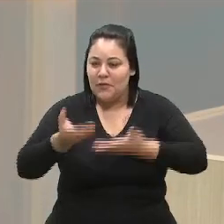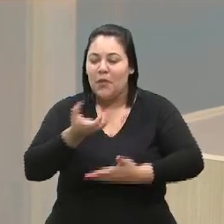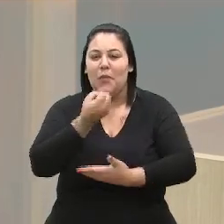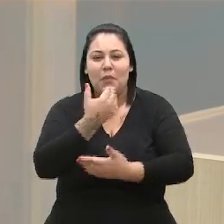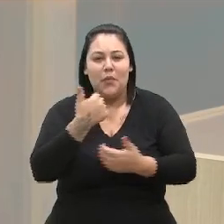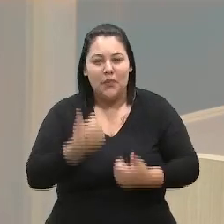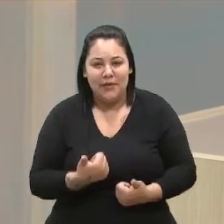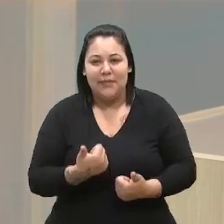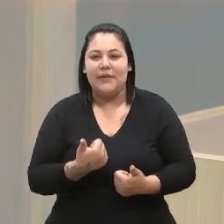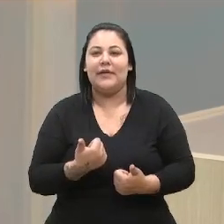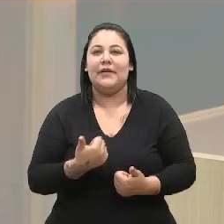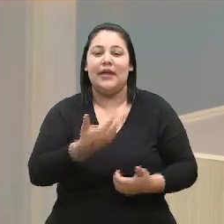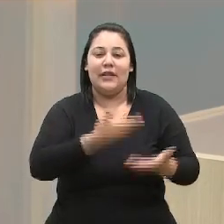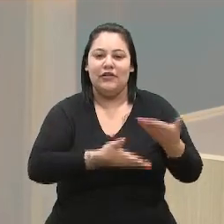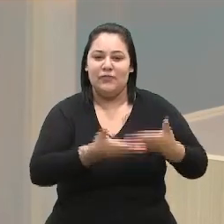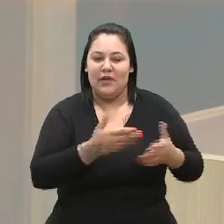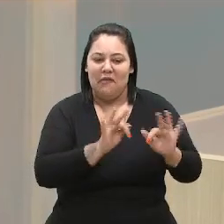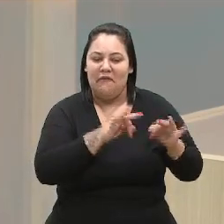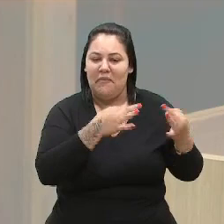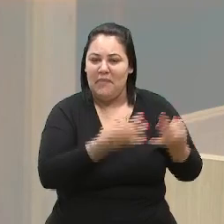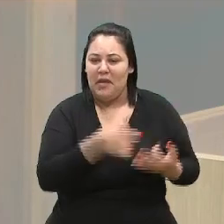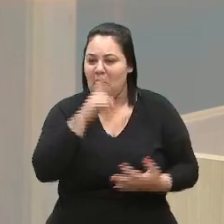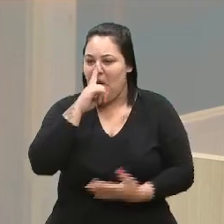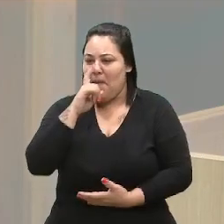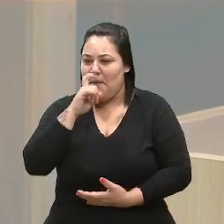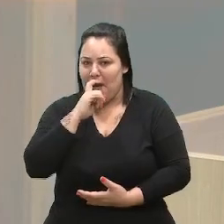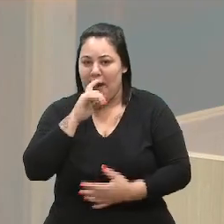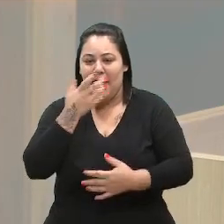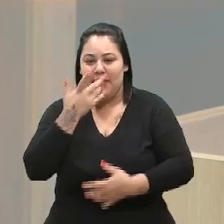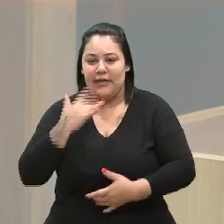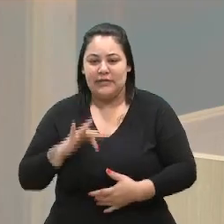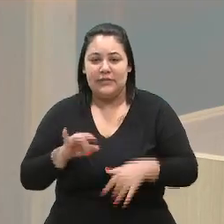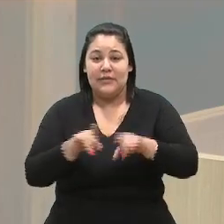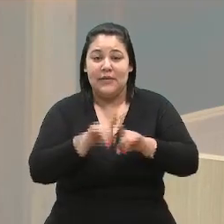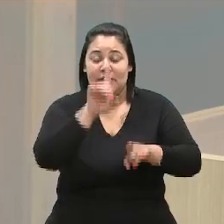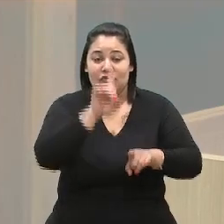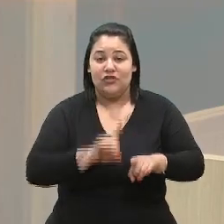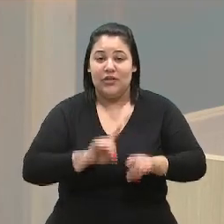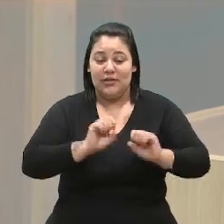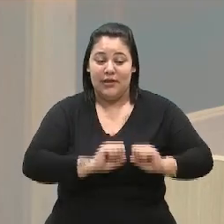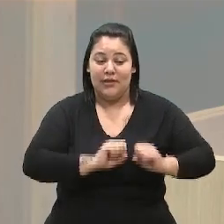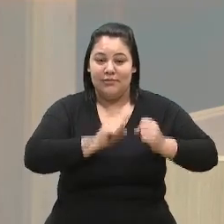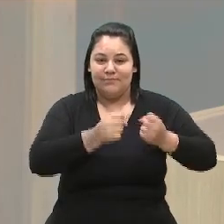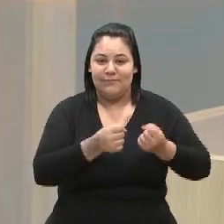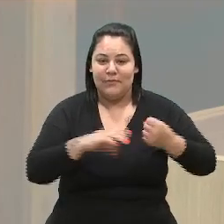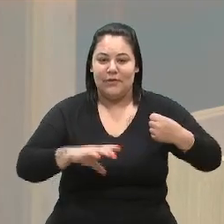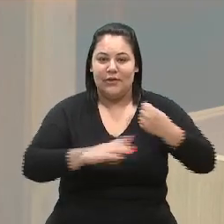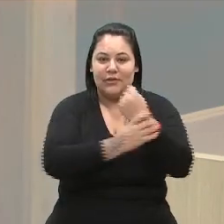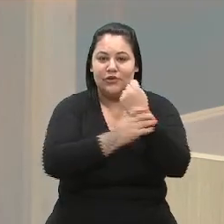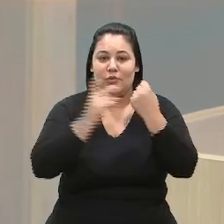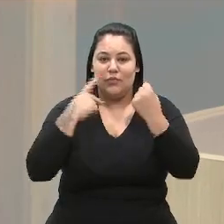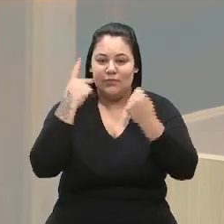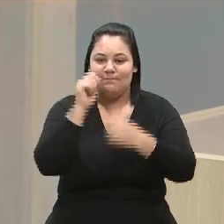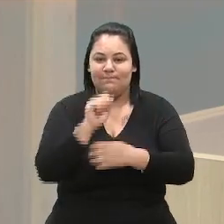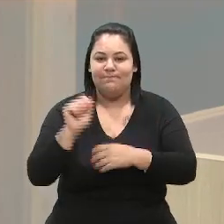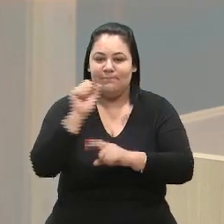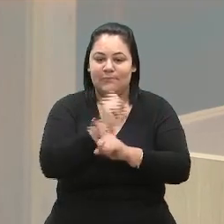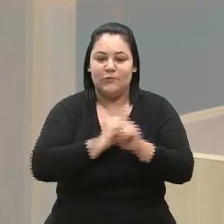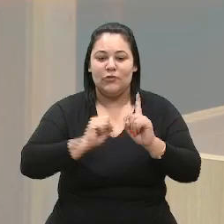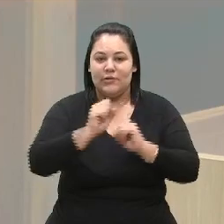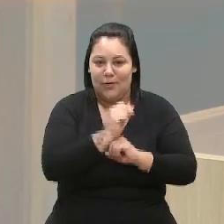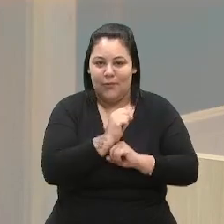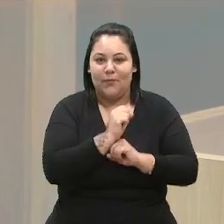prestar atendimentos e atuar na defesa e garantia de direitos dos usuários da política da assistência social,